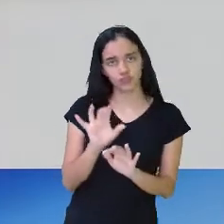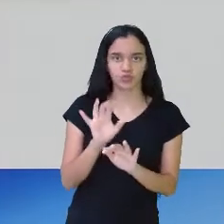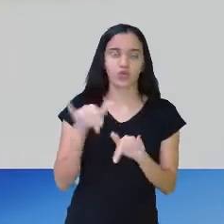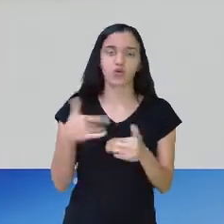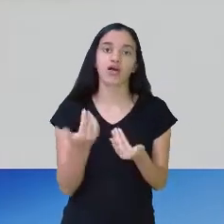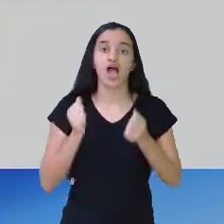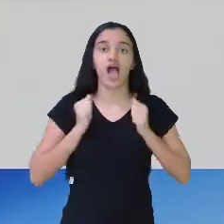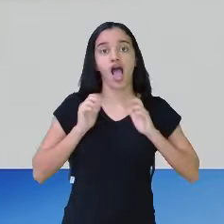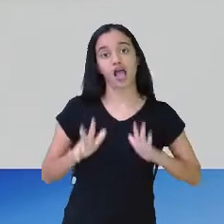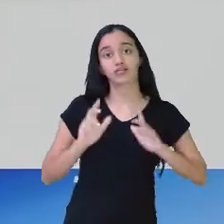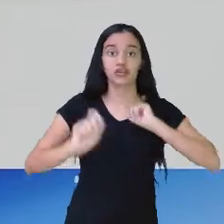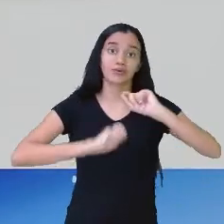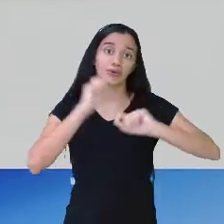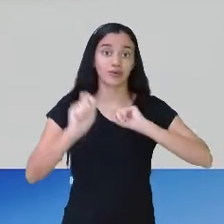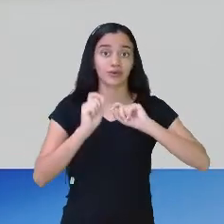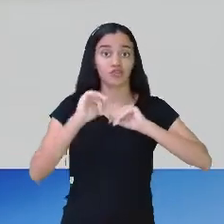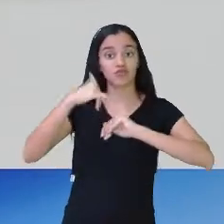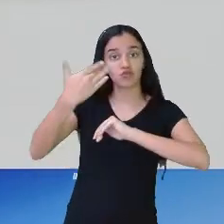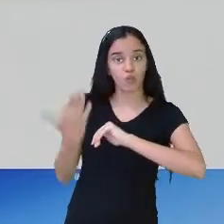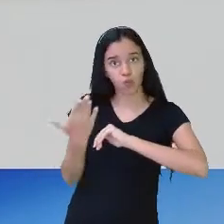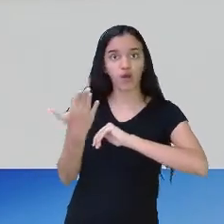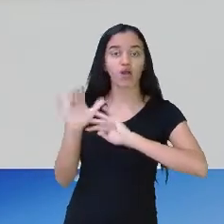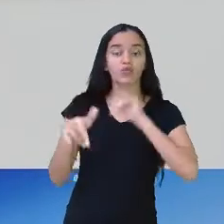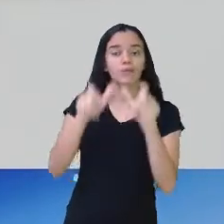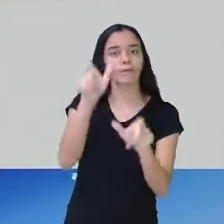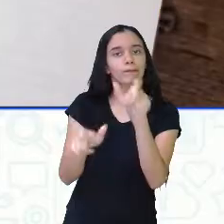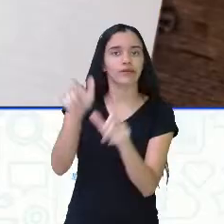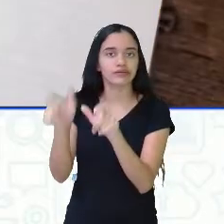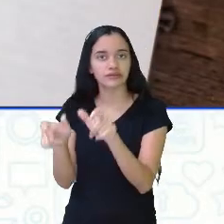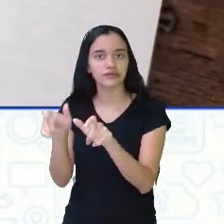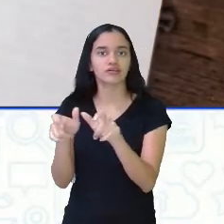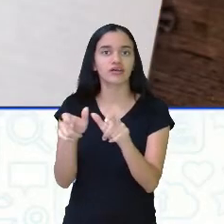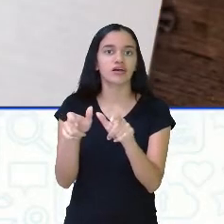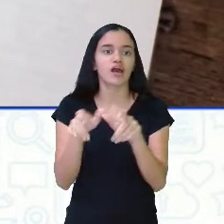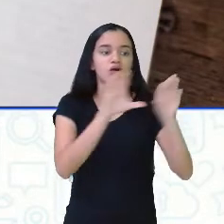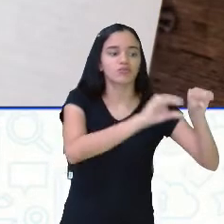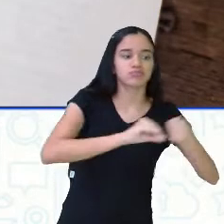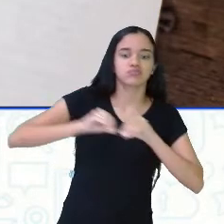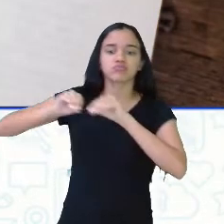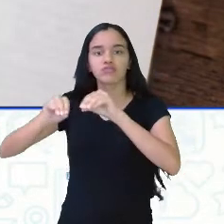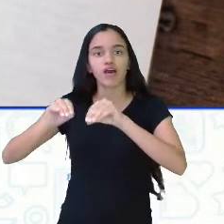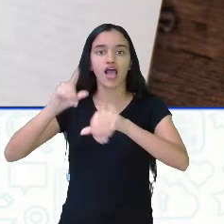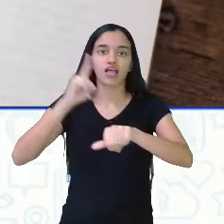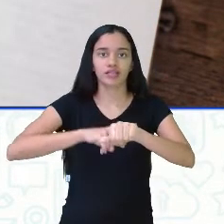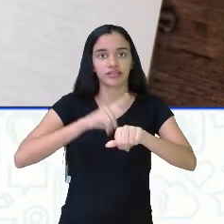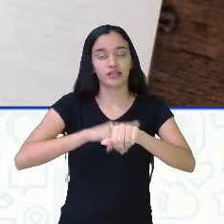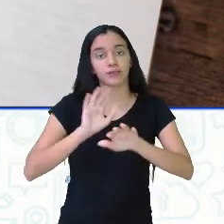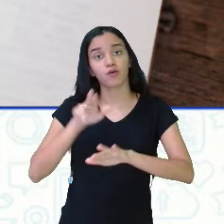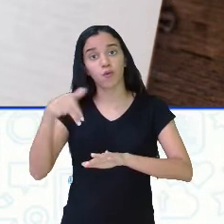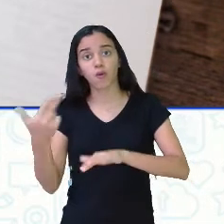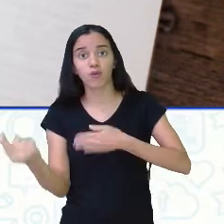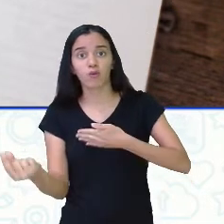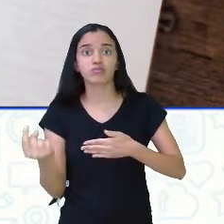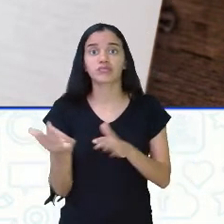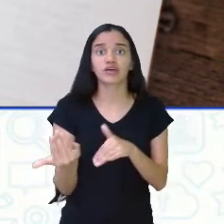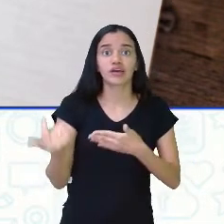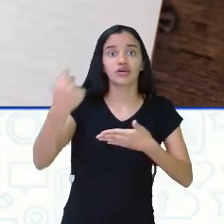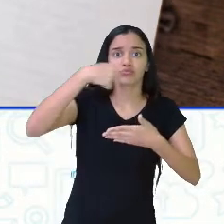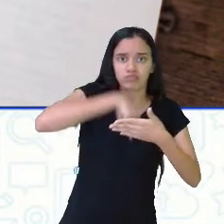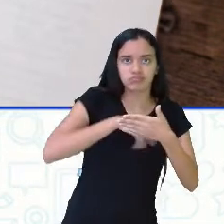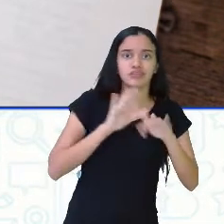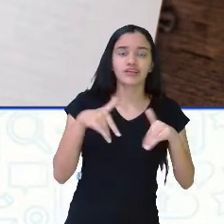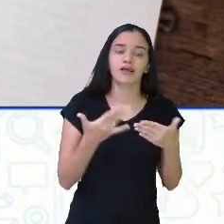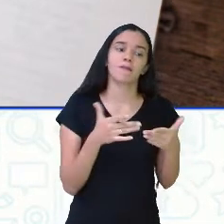essa ação ela pode ser externa, quando os personagens se deslocam no espaço e no tempo, ou interna, quando o conflito